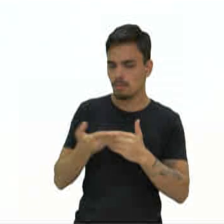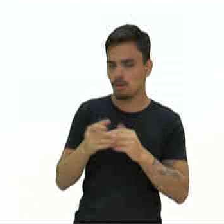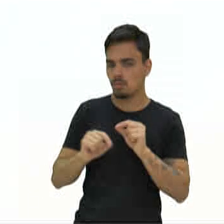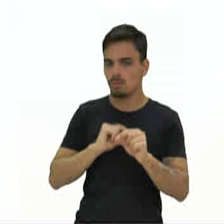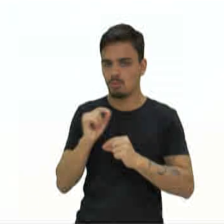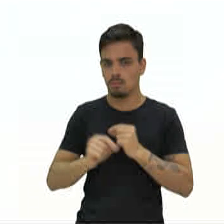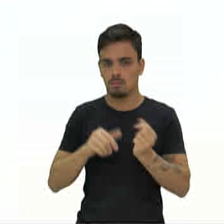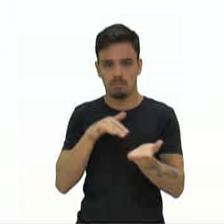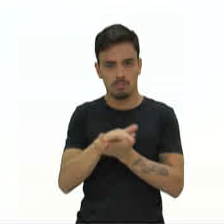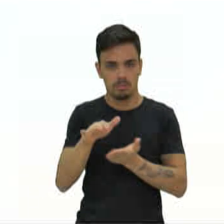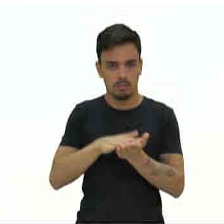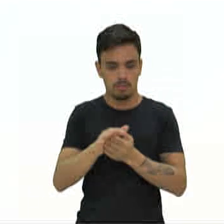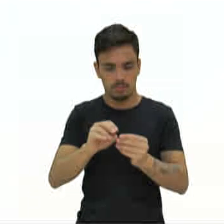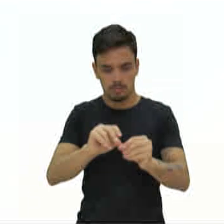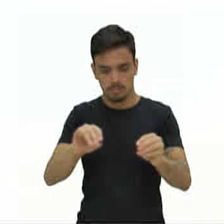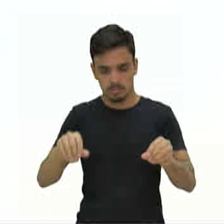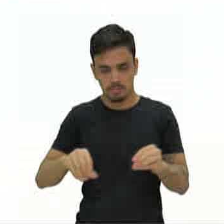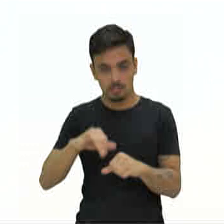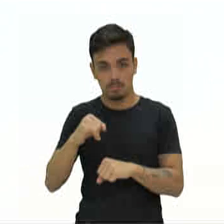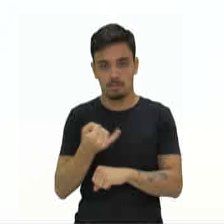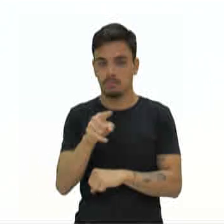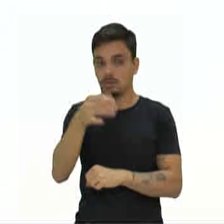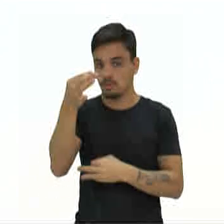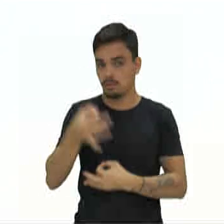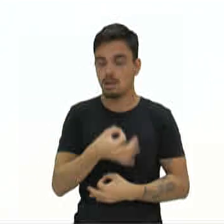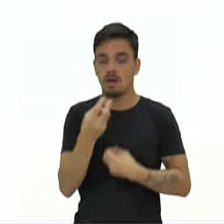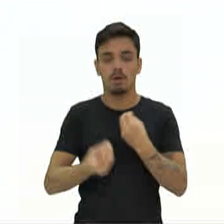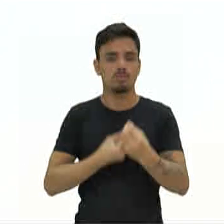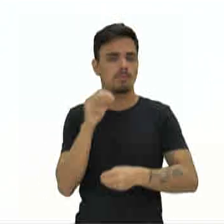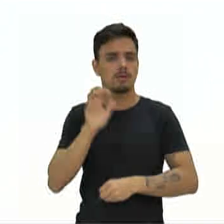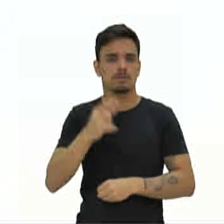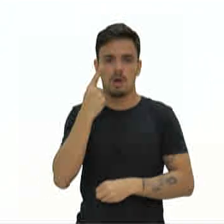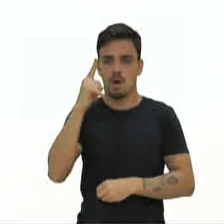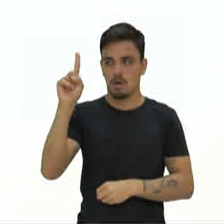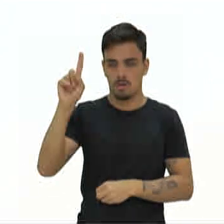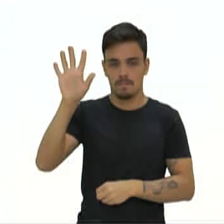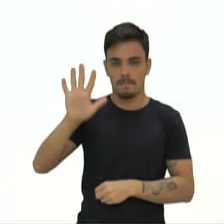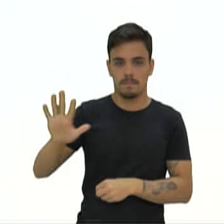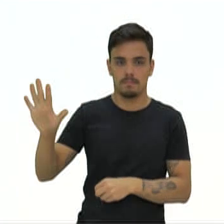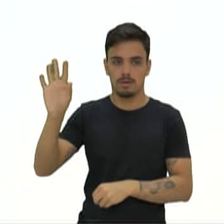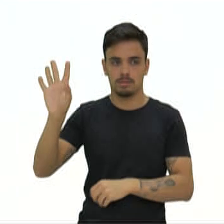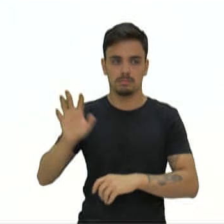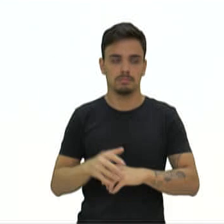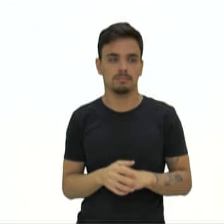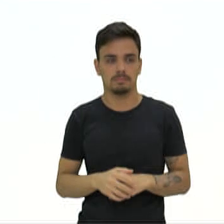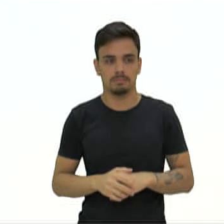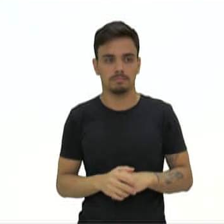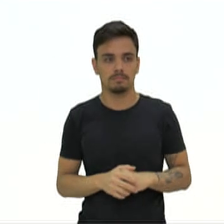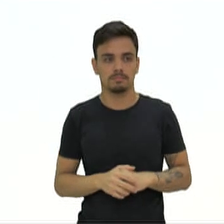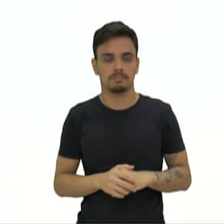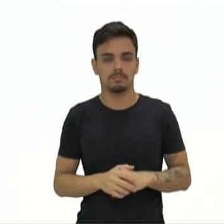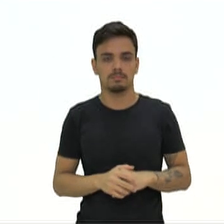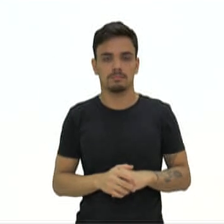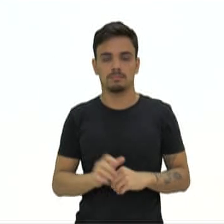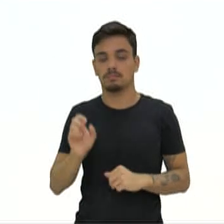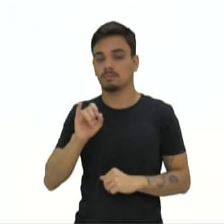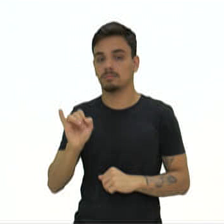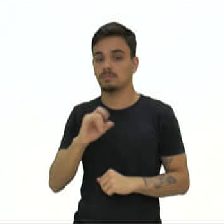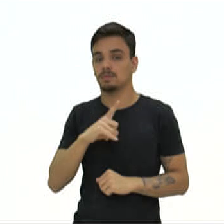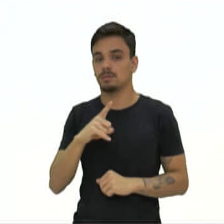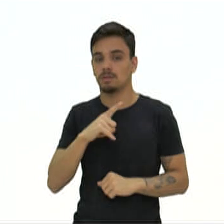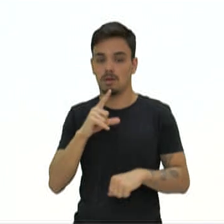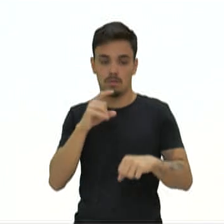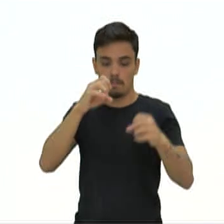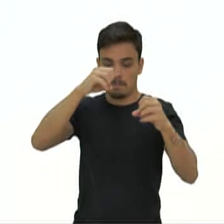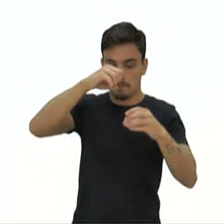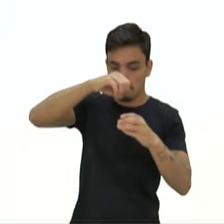com a recuperação do solo, você acertou. Como assim? Olha para a imagem, por favor. Olha aqui. Se uma hora eu